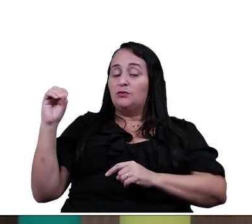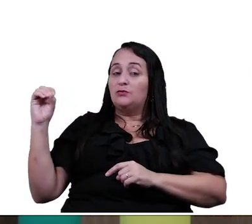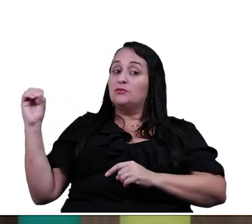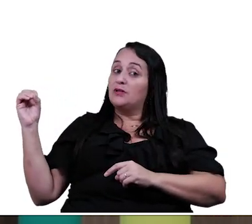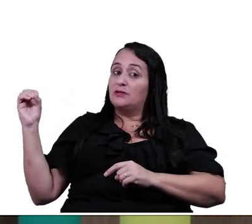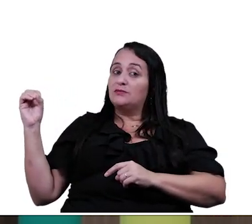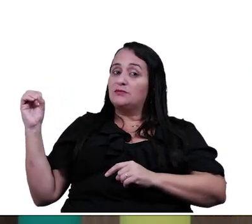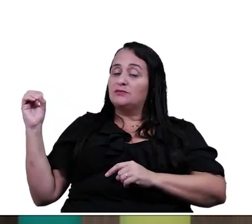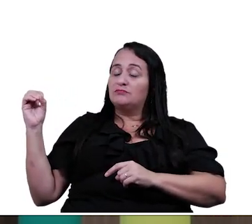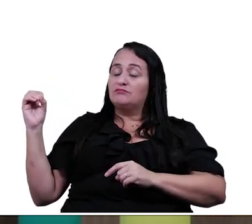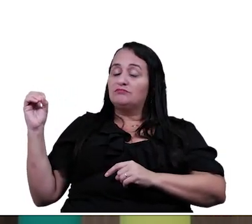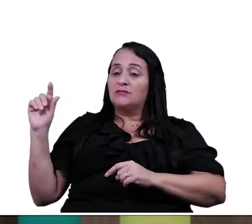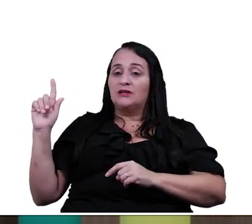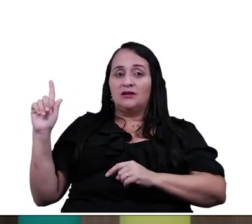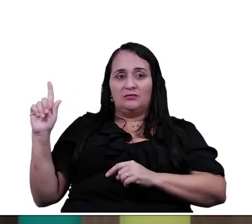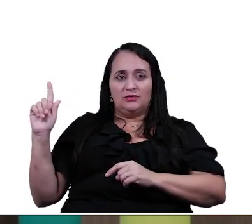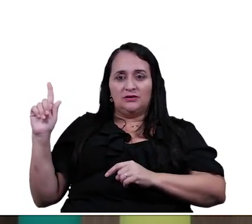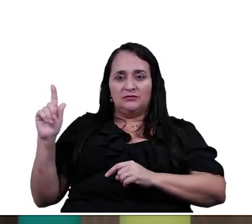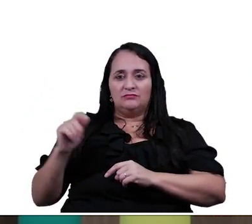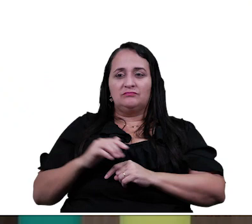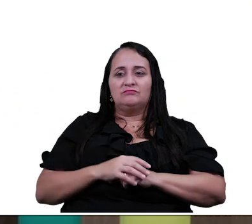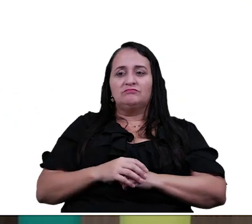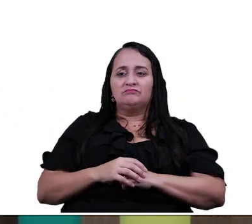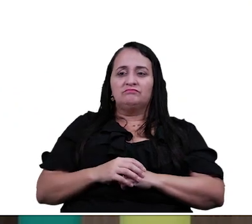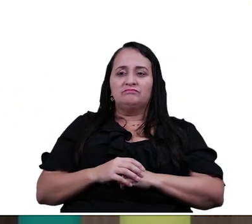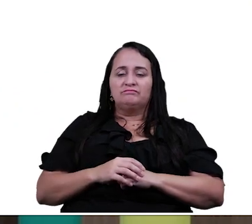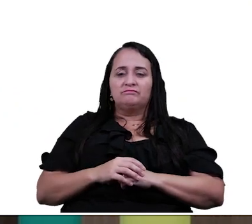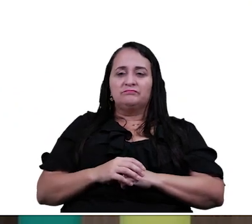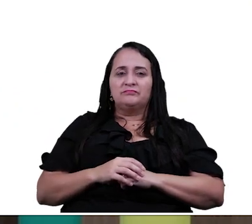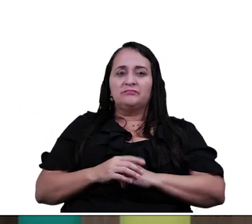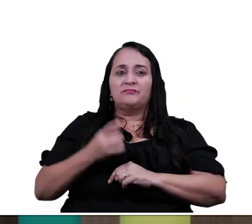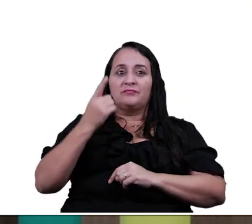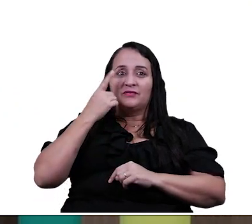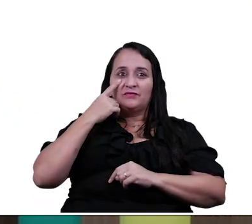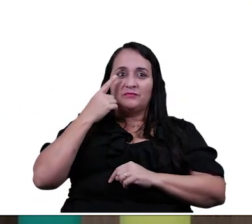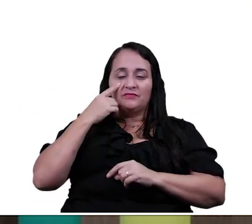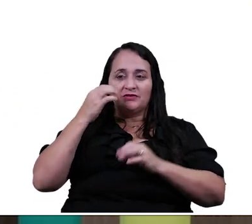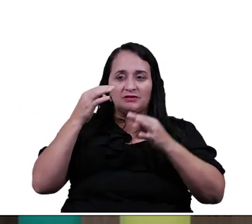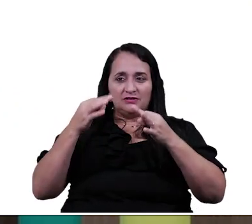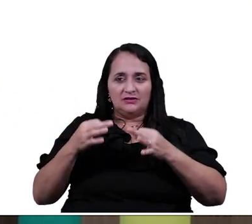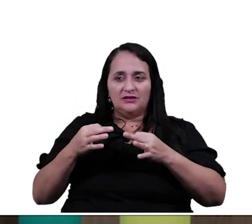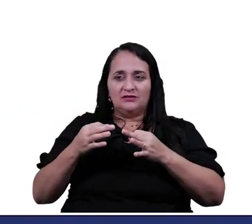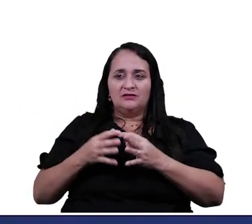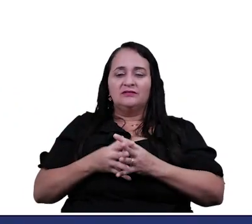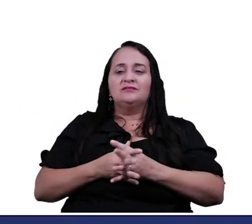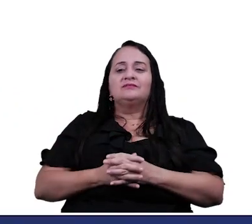200. 200 o quê? Gramas. Vamos conferir a nossa resposta?